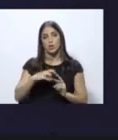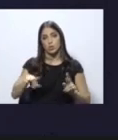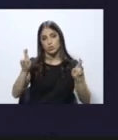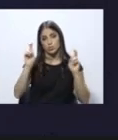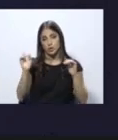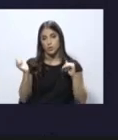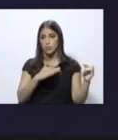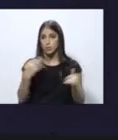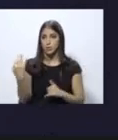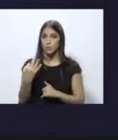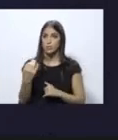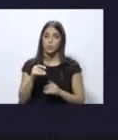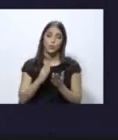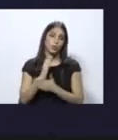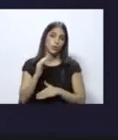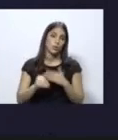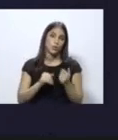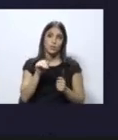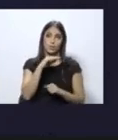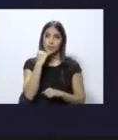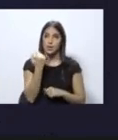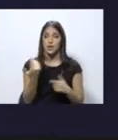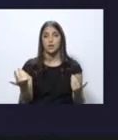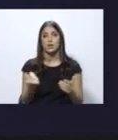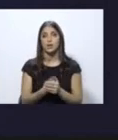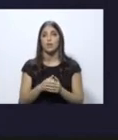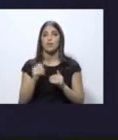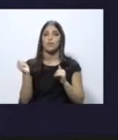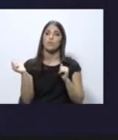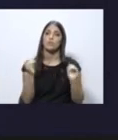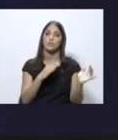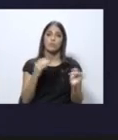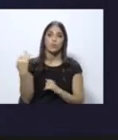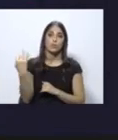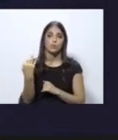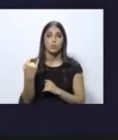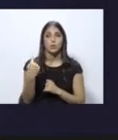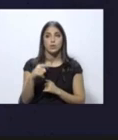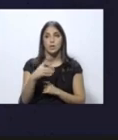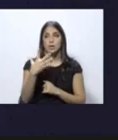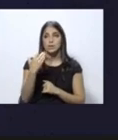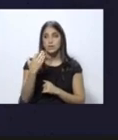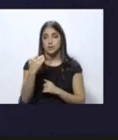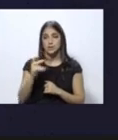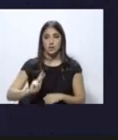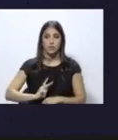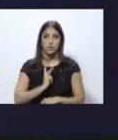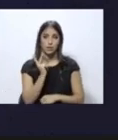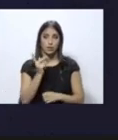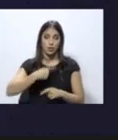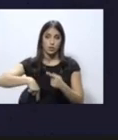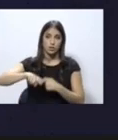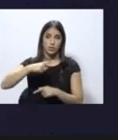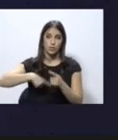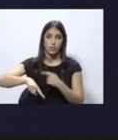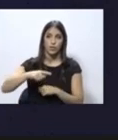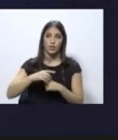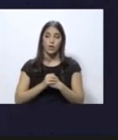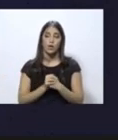Porto continue a dominar. Futebol Clube Porto que tem então 17 vitórias na volta e agora creio que podemos estabelecer essa